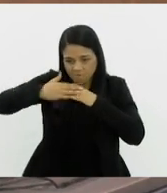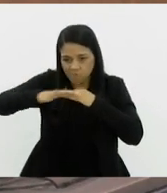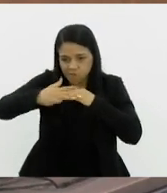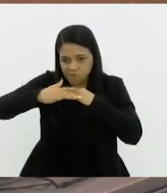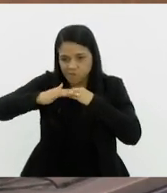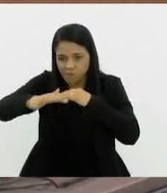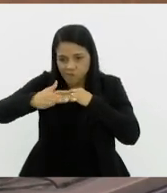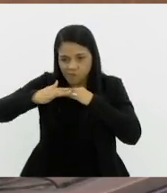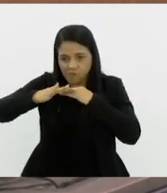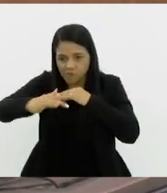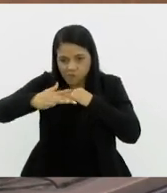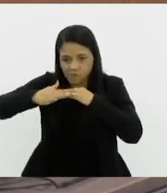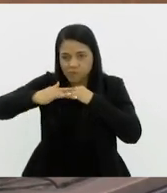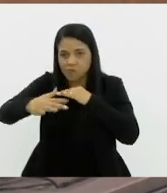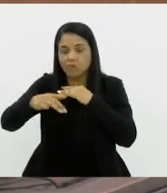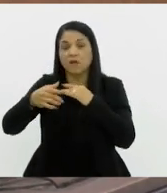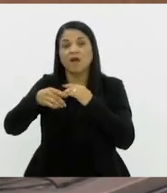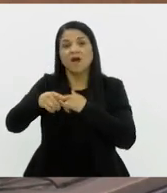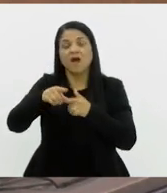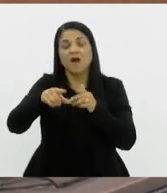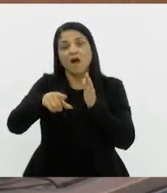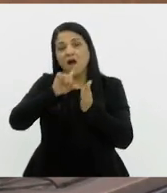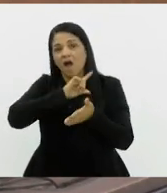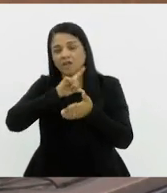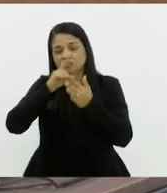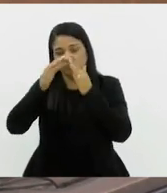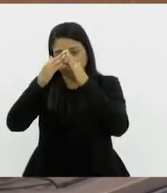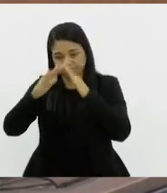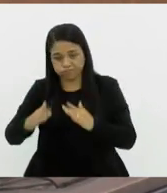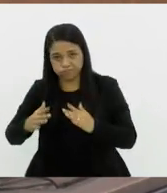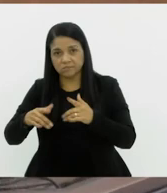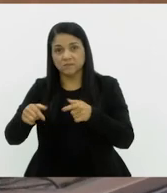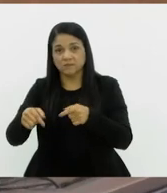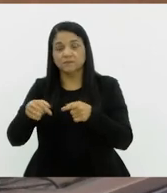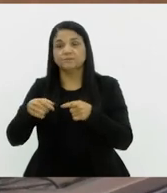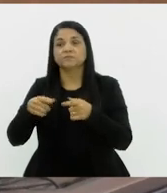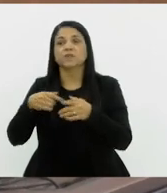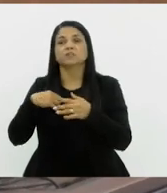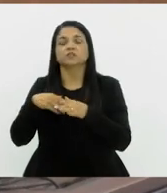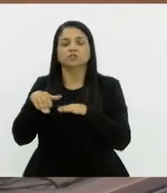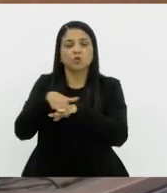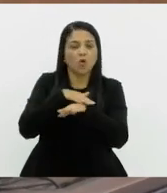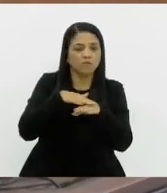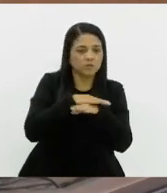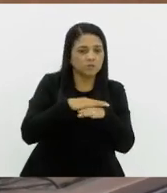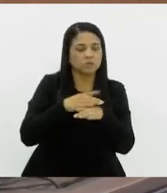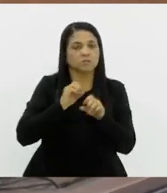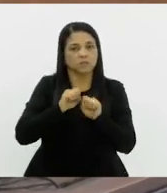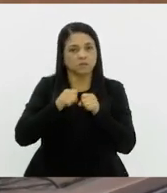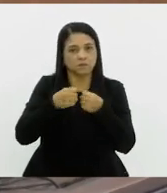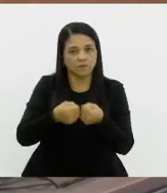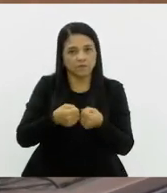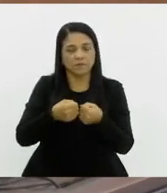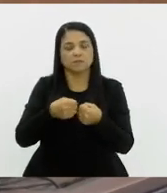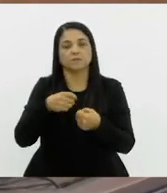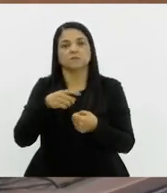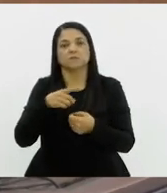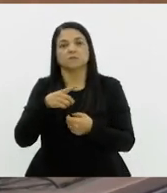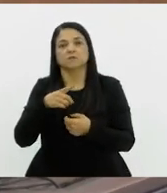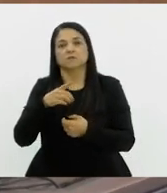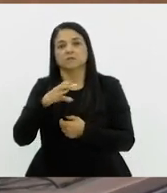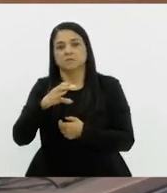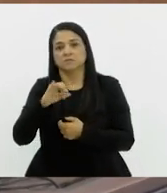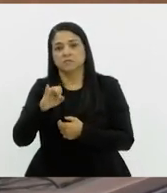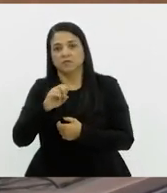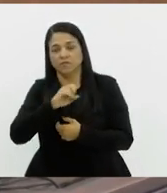na época, antes do desmoronamento, nós falamos com a Defesa Civil, ela fez a pesquisa,